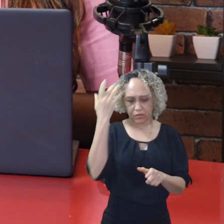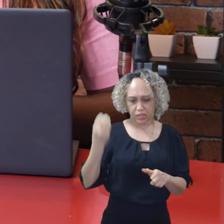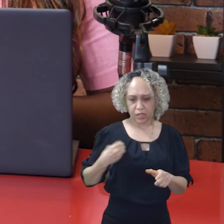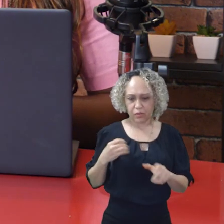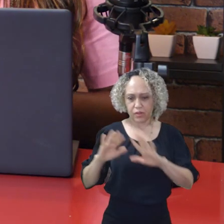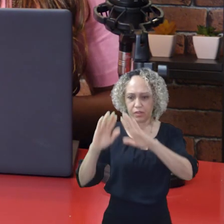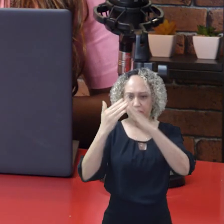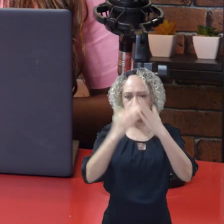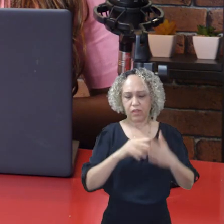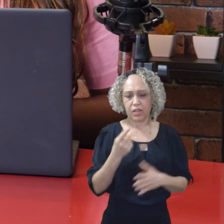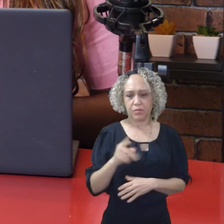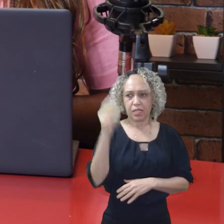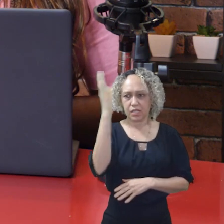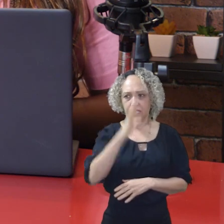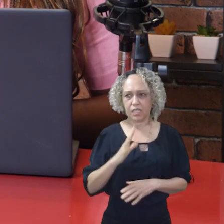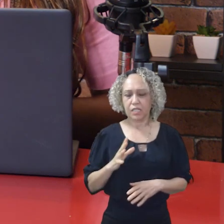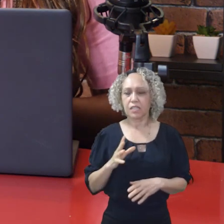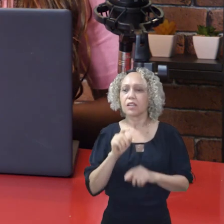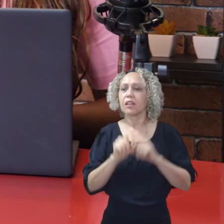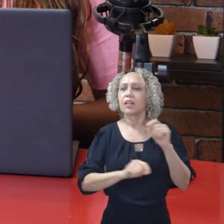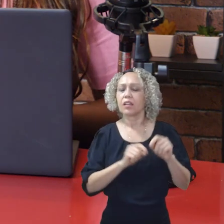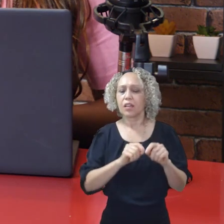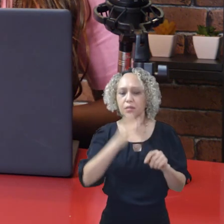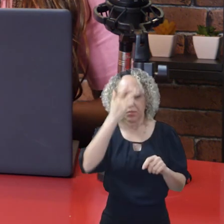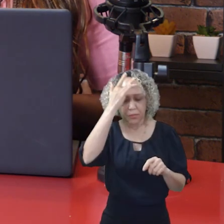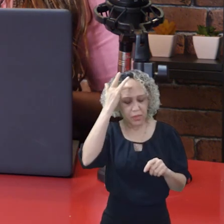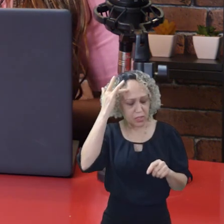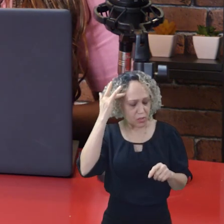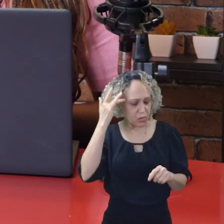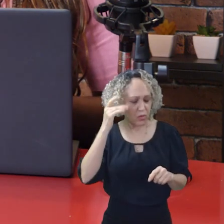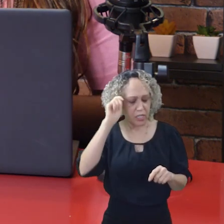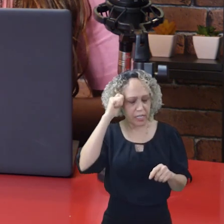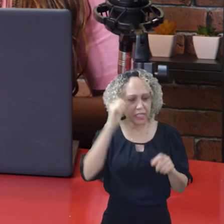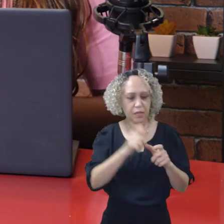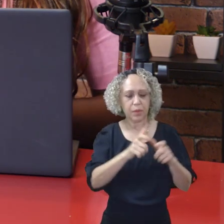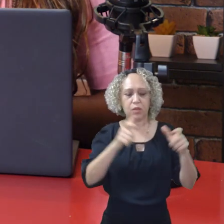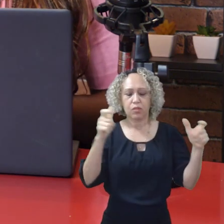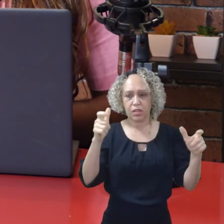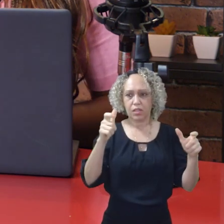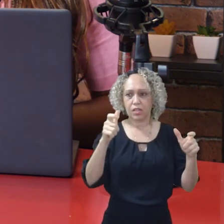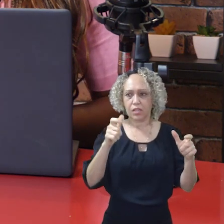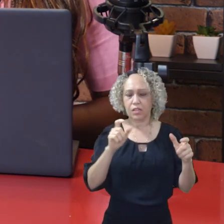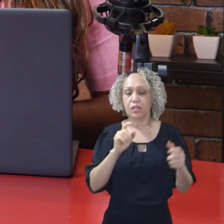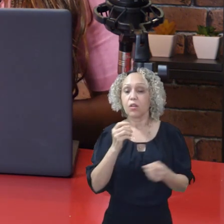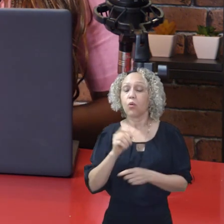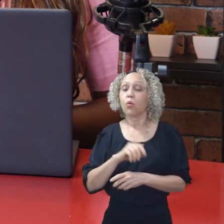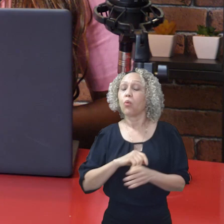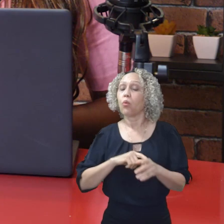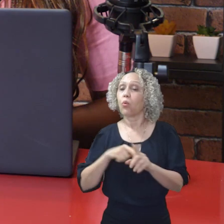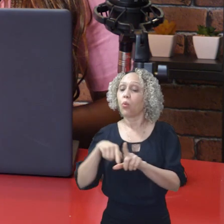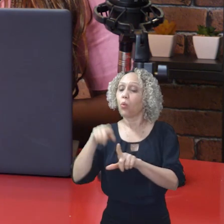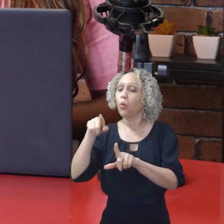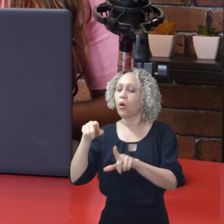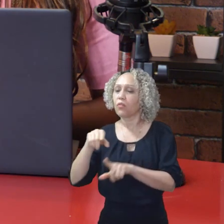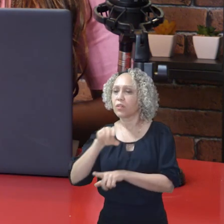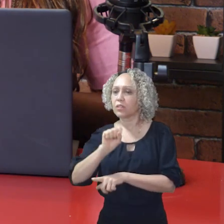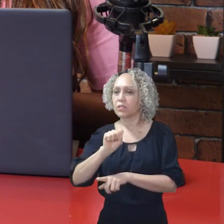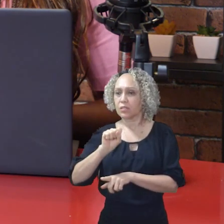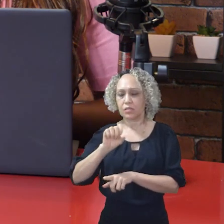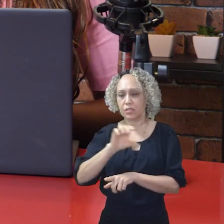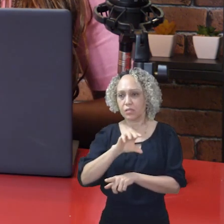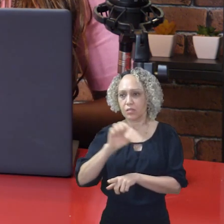das favelas brasileiras é composto em sua maioria por pessoas negras, de acordo com os novos dados do